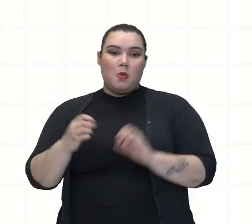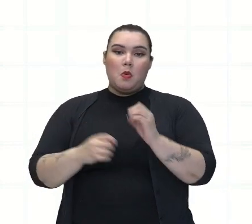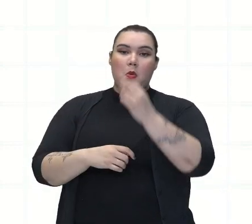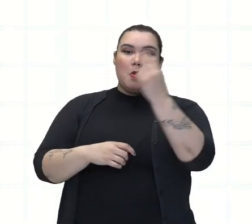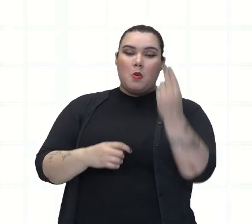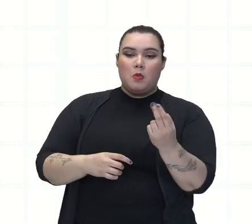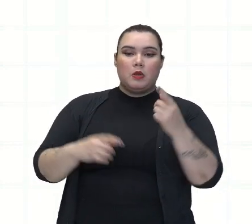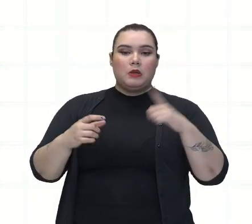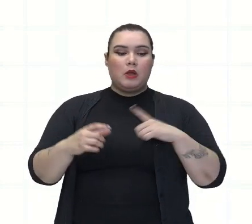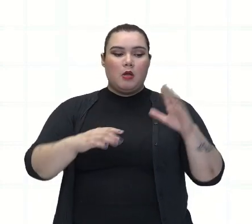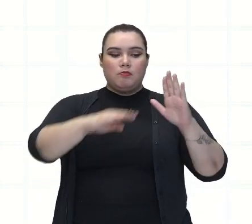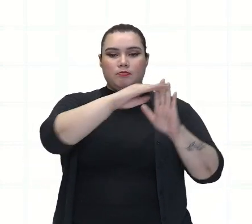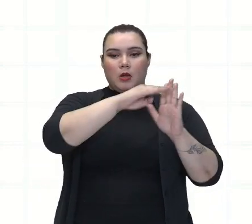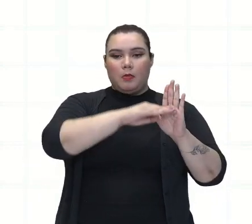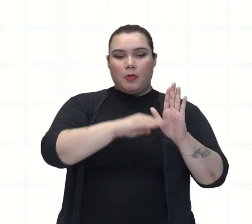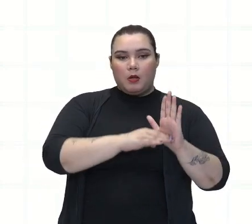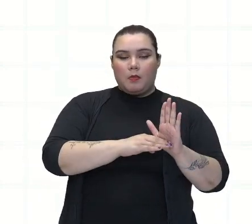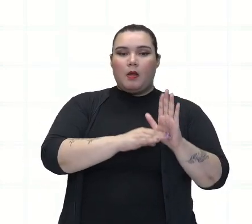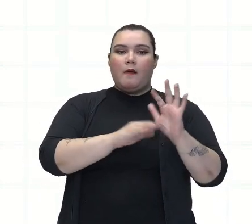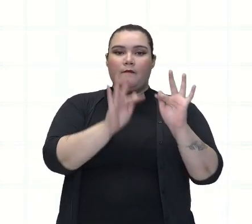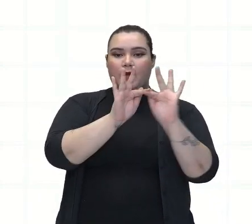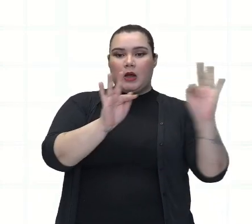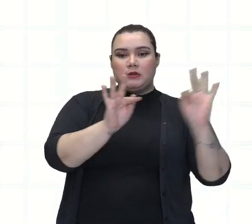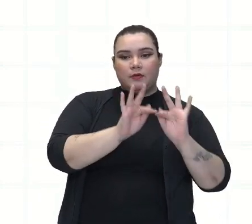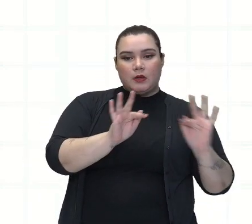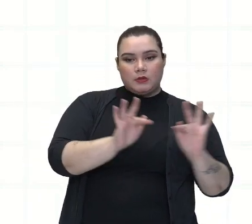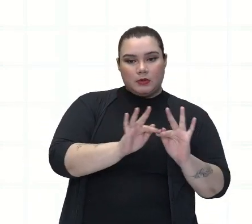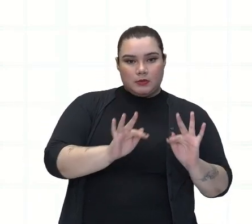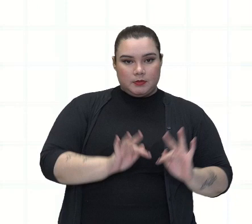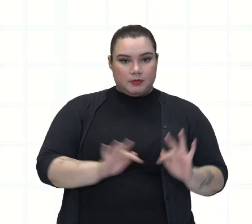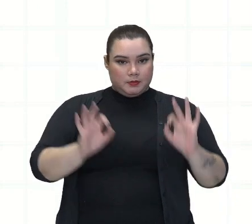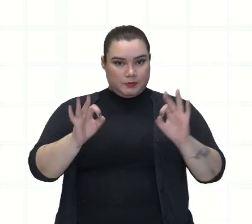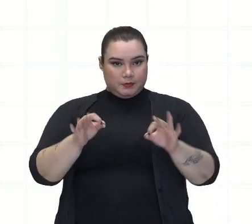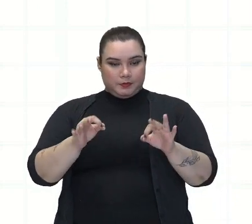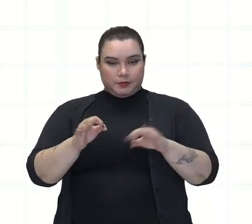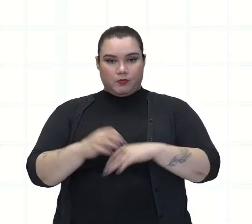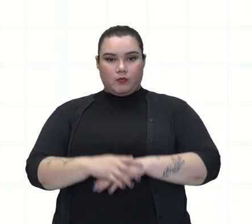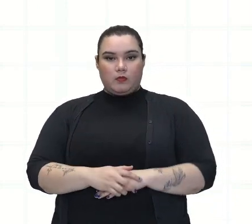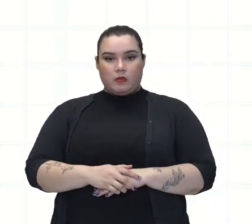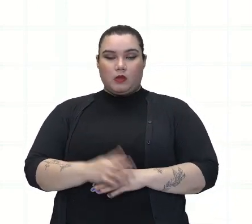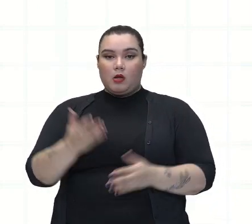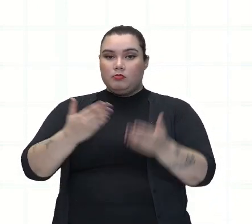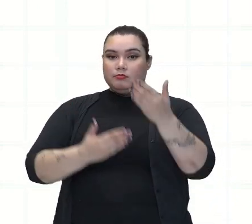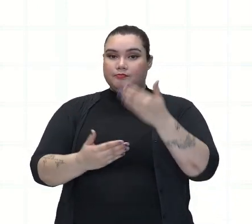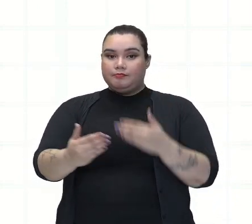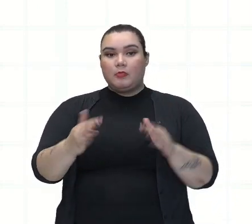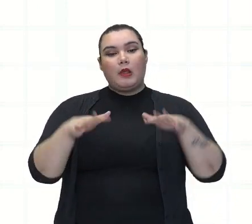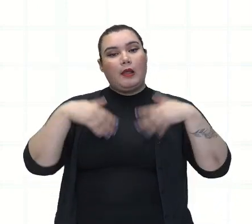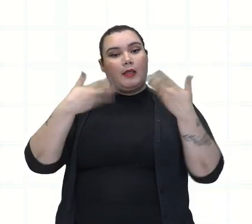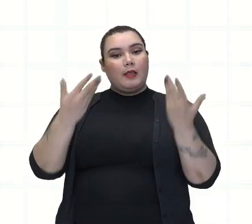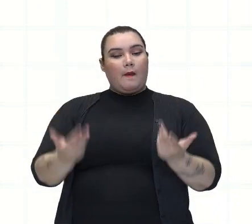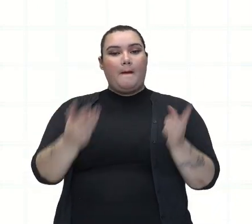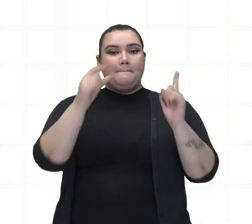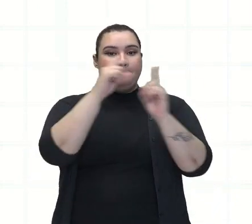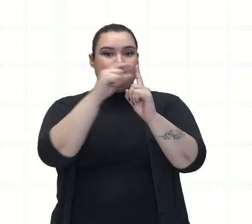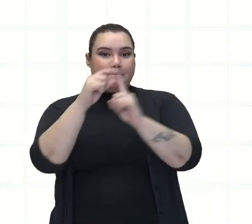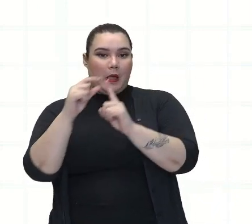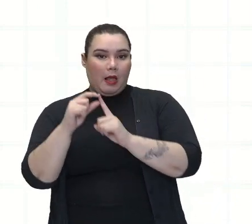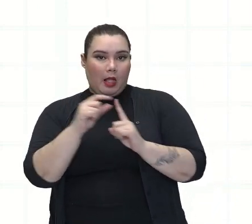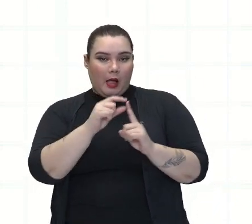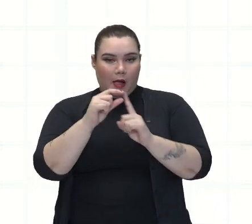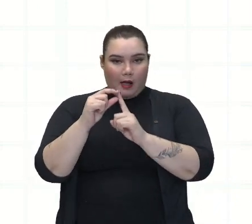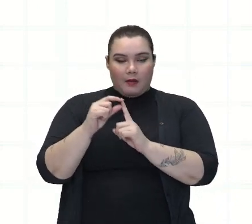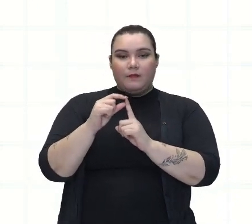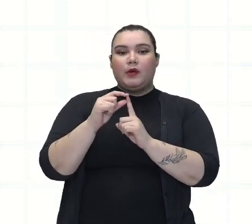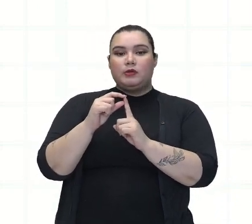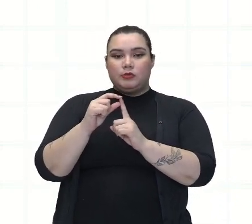pode ser por extenso, certo? Prossigamos. Logo, as palavras,